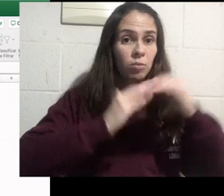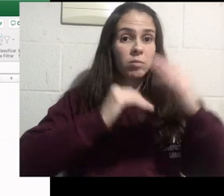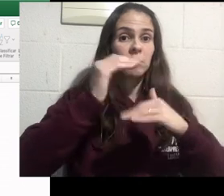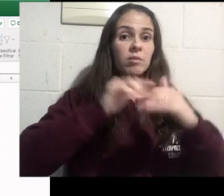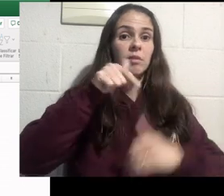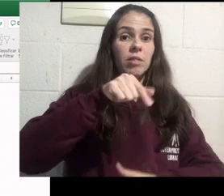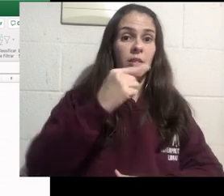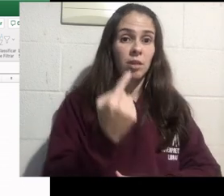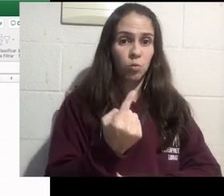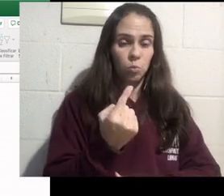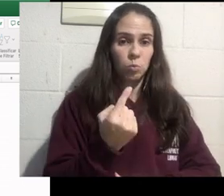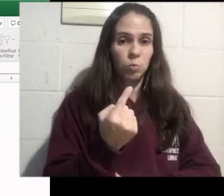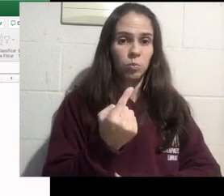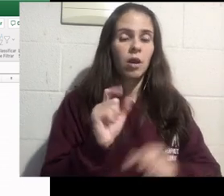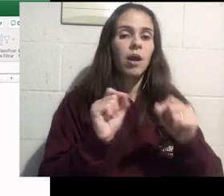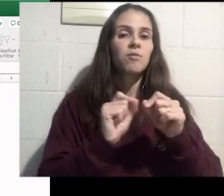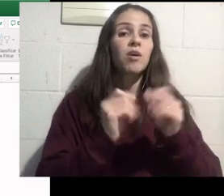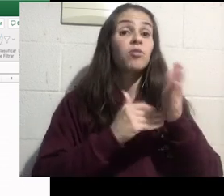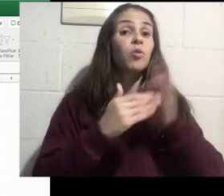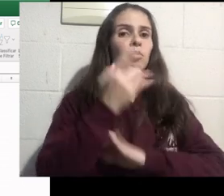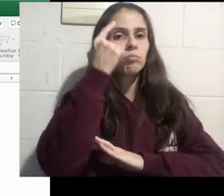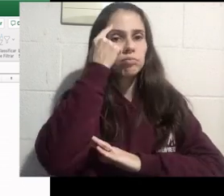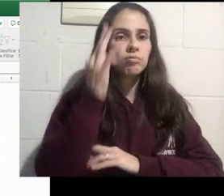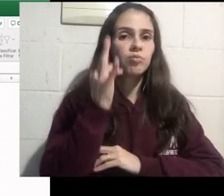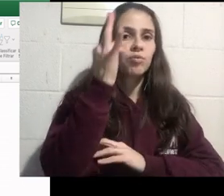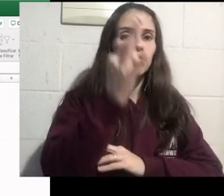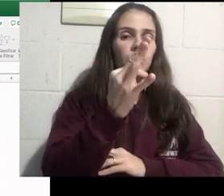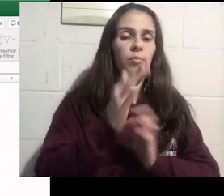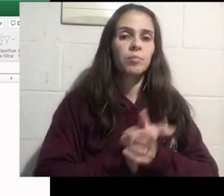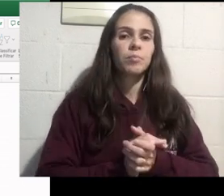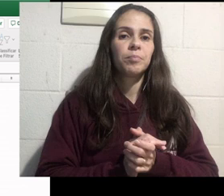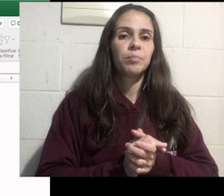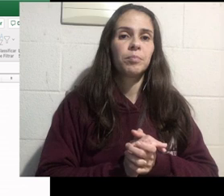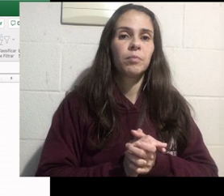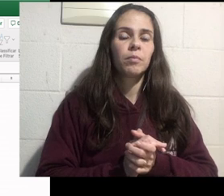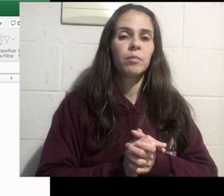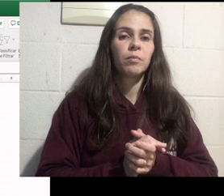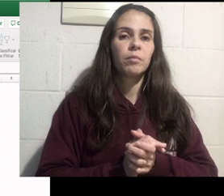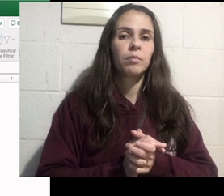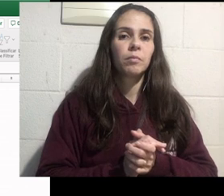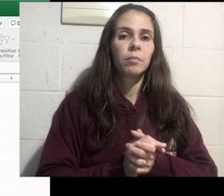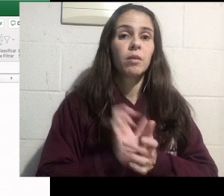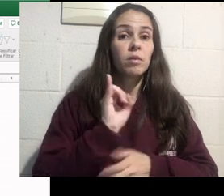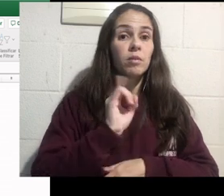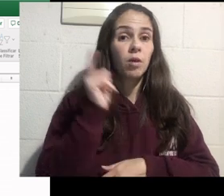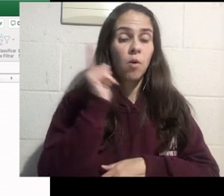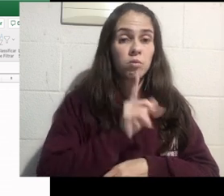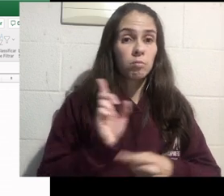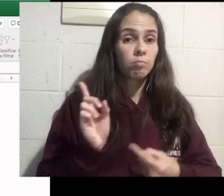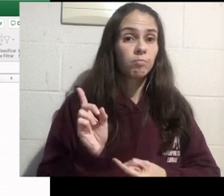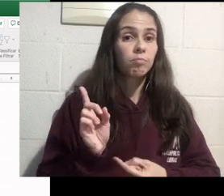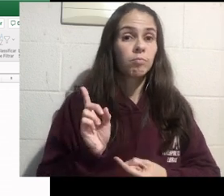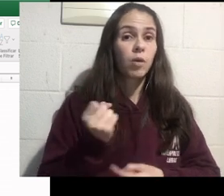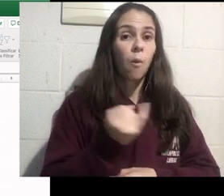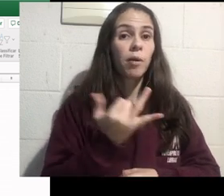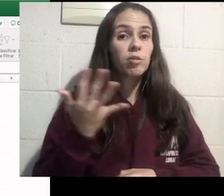por semana. Então, aqui a gente faz toda a projeção. Então, a receita, quanto que seria, né? Se conseguisse produzir